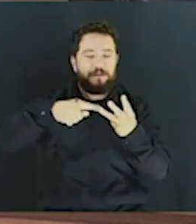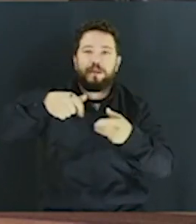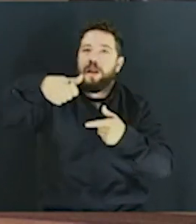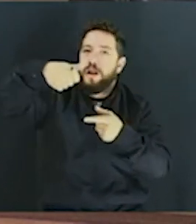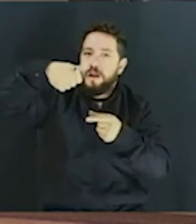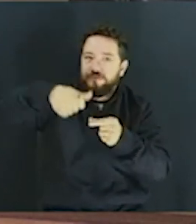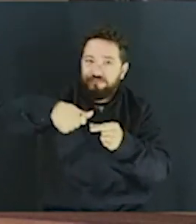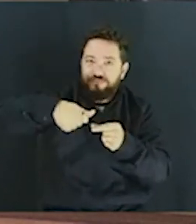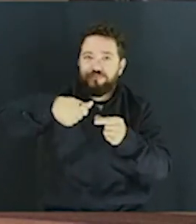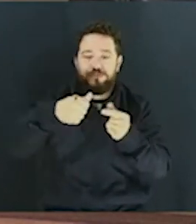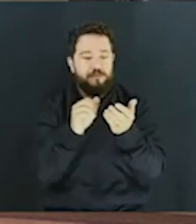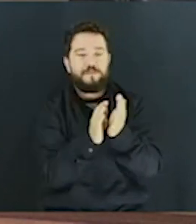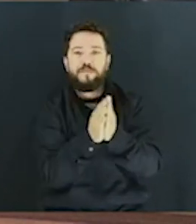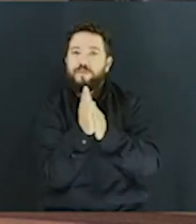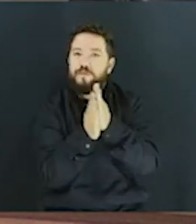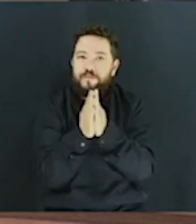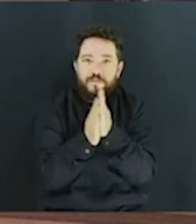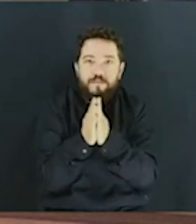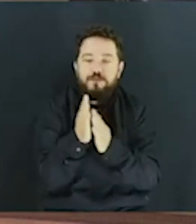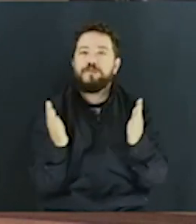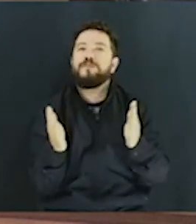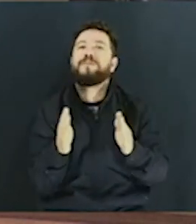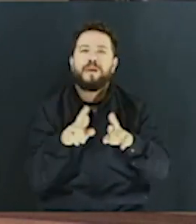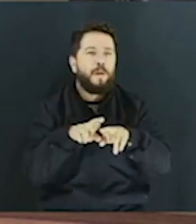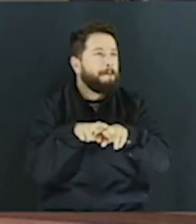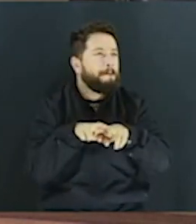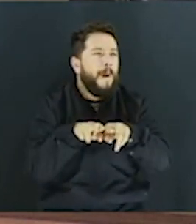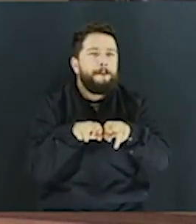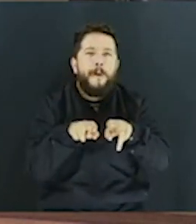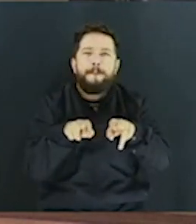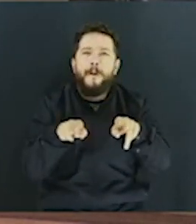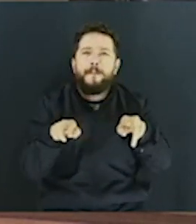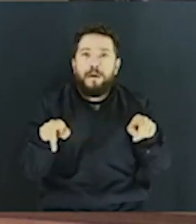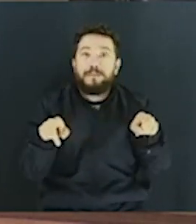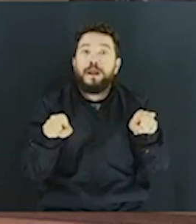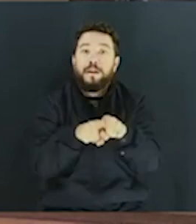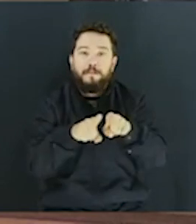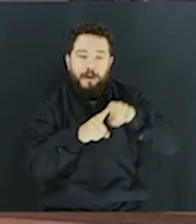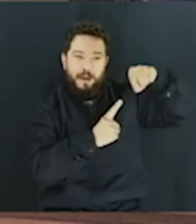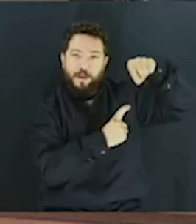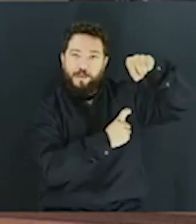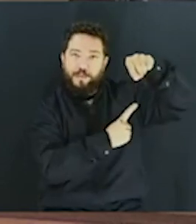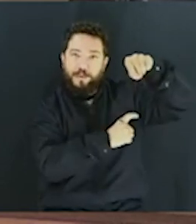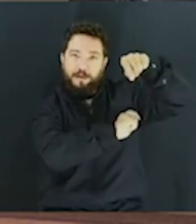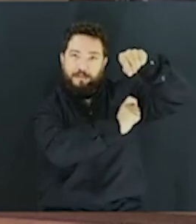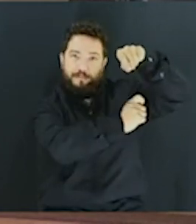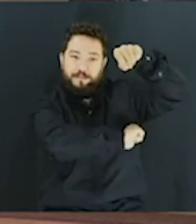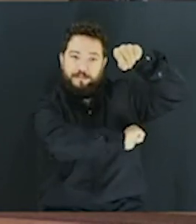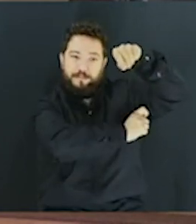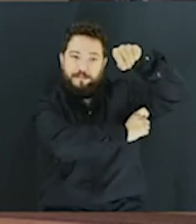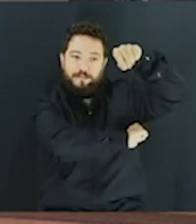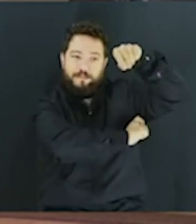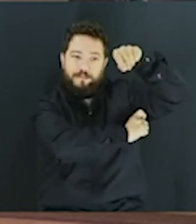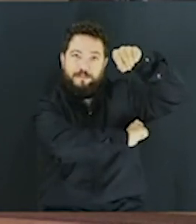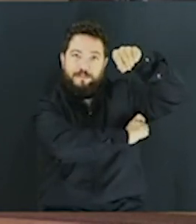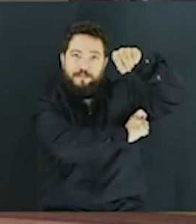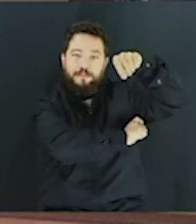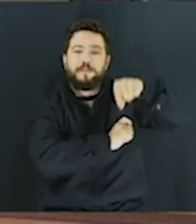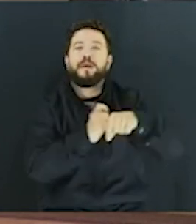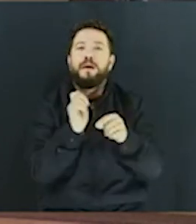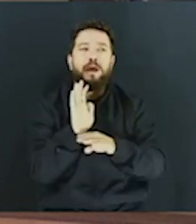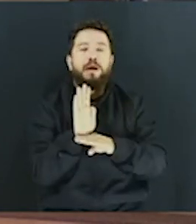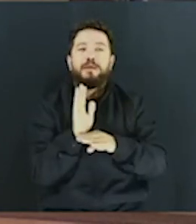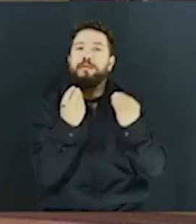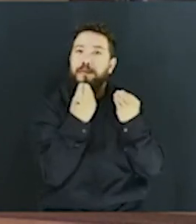sabonete e um rolon ou um aerosol, que a gente distribuiu para as comunidades terapêuticas, para que